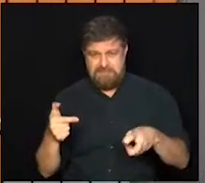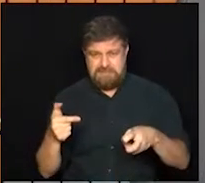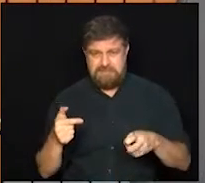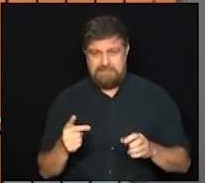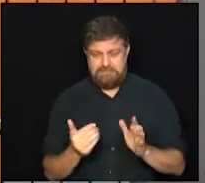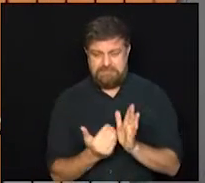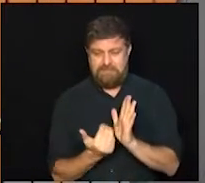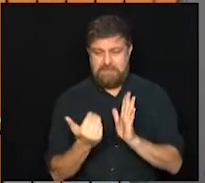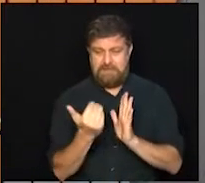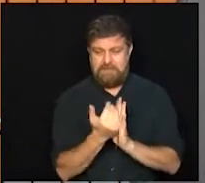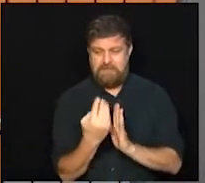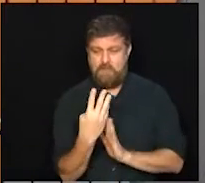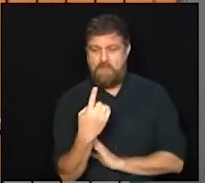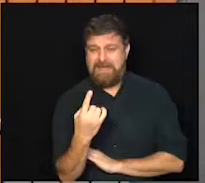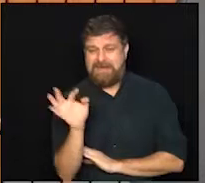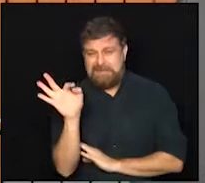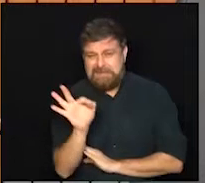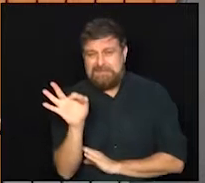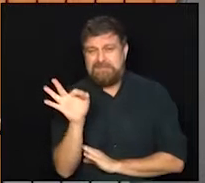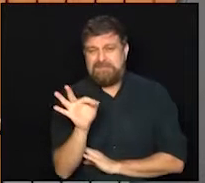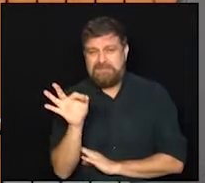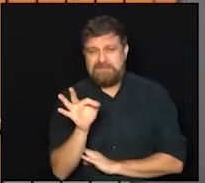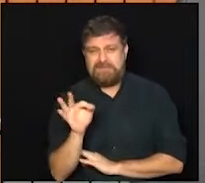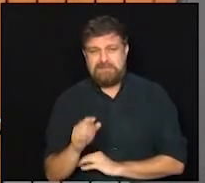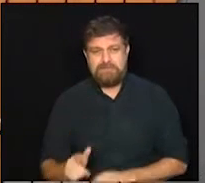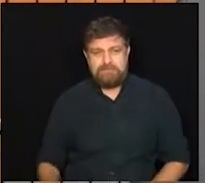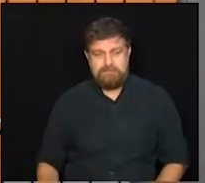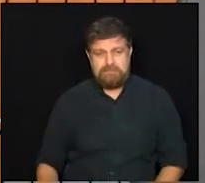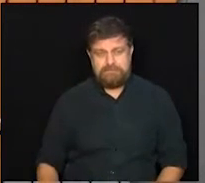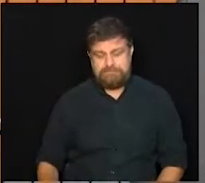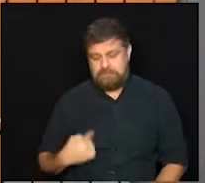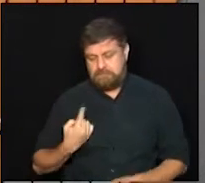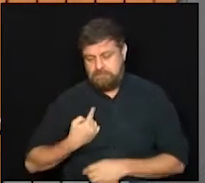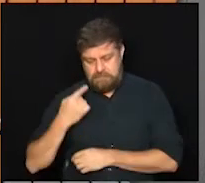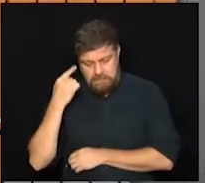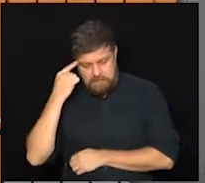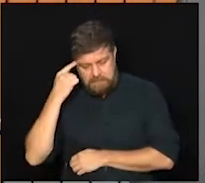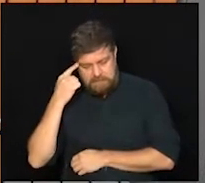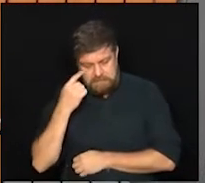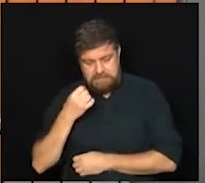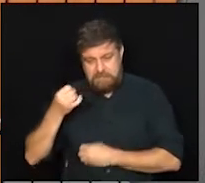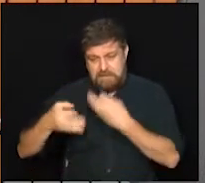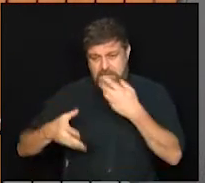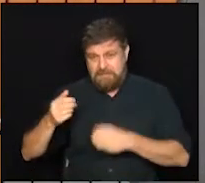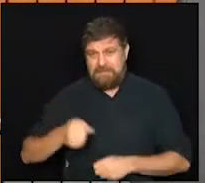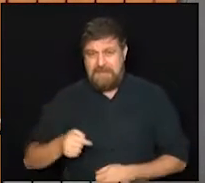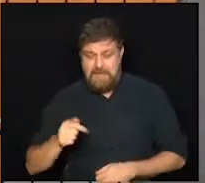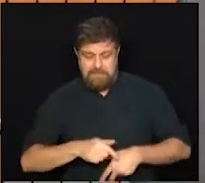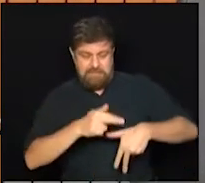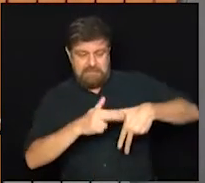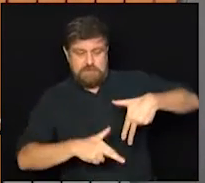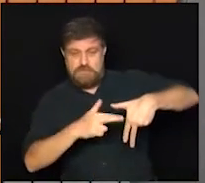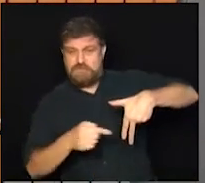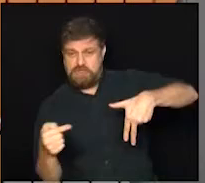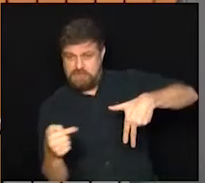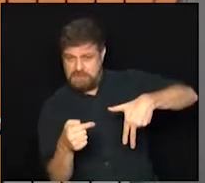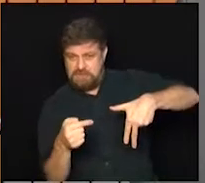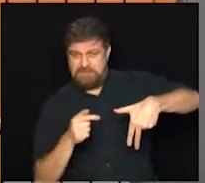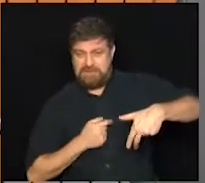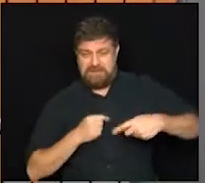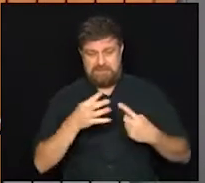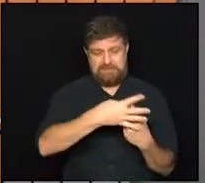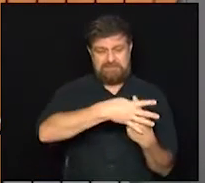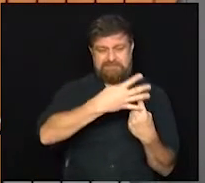de 41%. Ou, quando a gente fala, por exemplo, da orientação sexual, a cada 1 hora a população